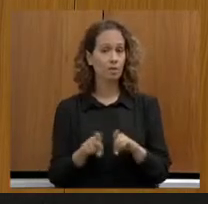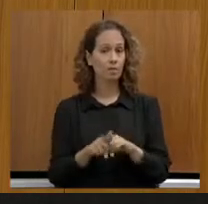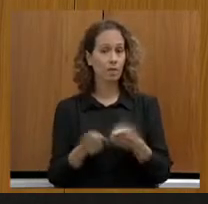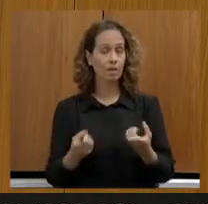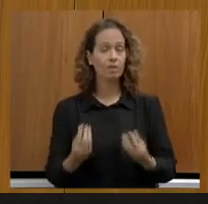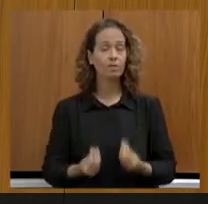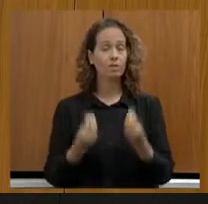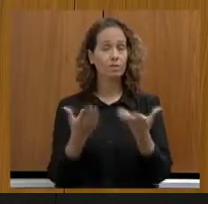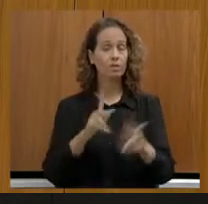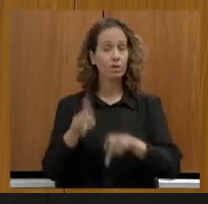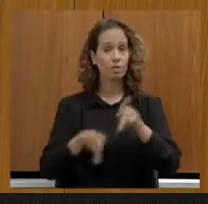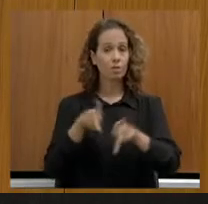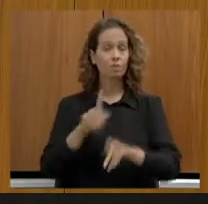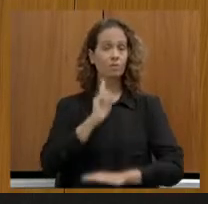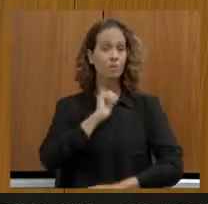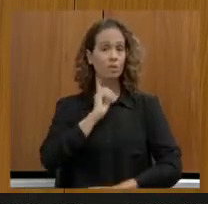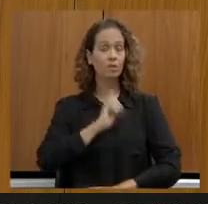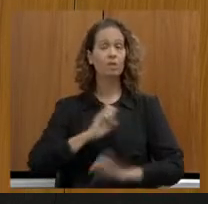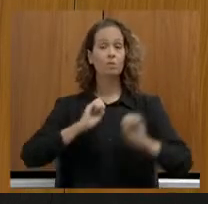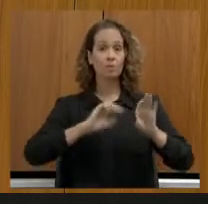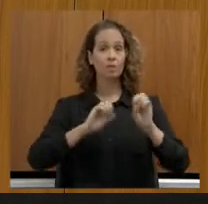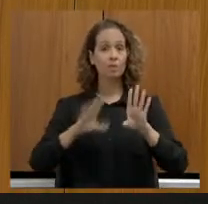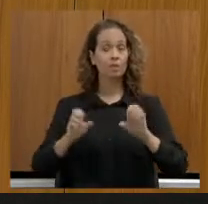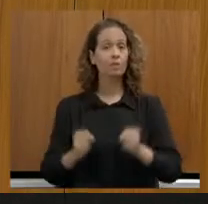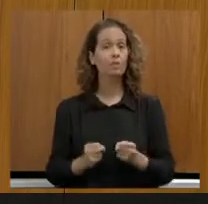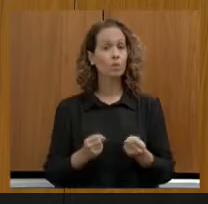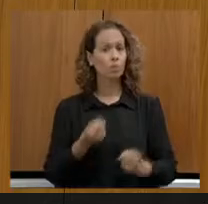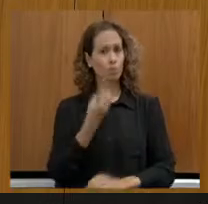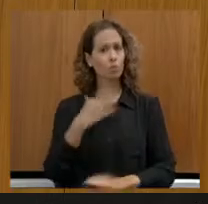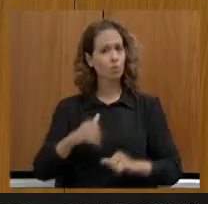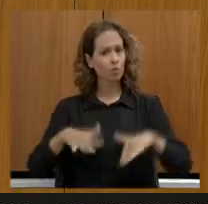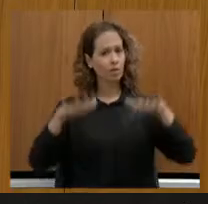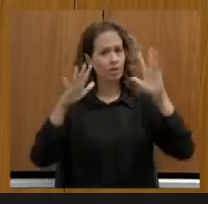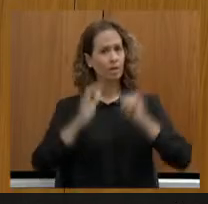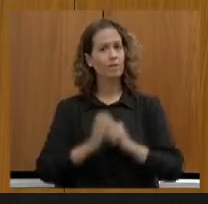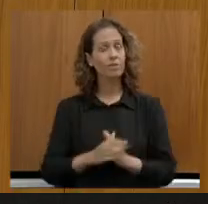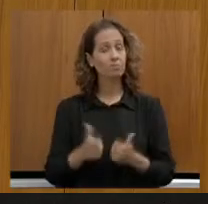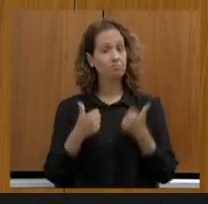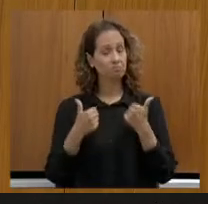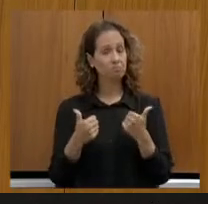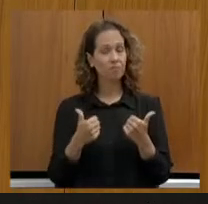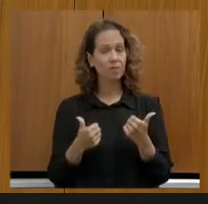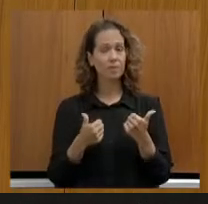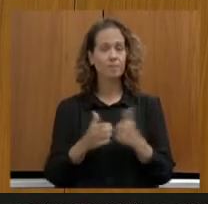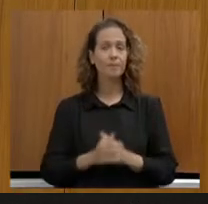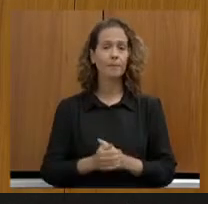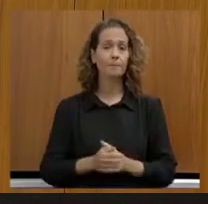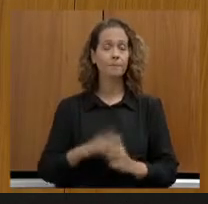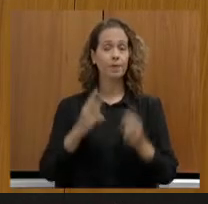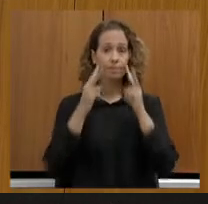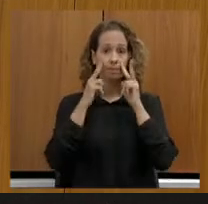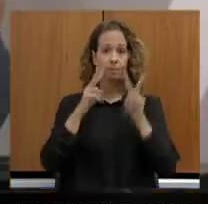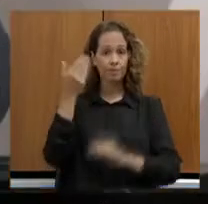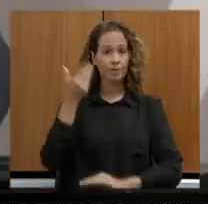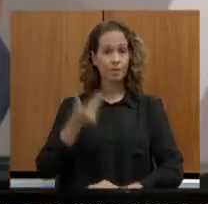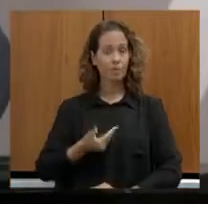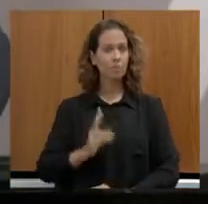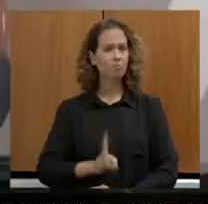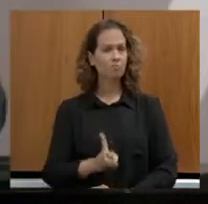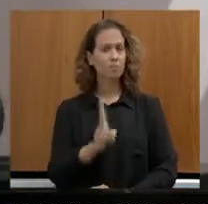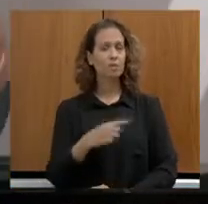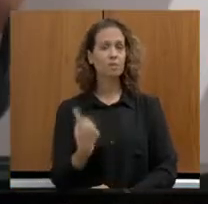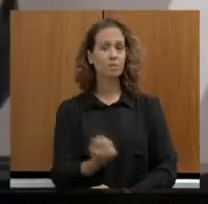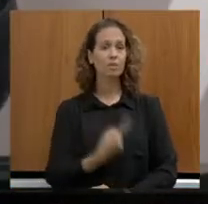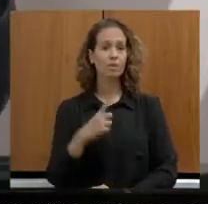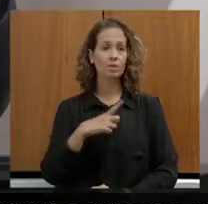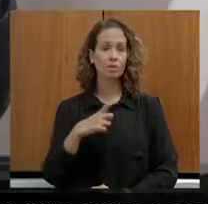ao povo Mineiro Educação de qualidade e te é muito bem sou testemunha de todas as vezes que